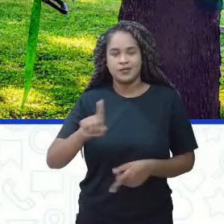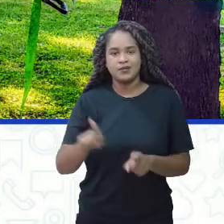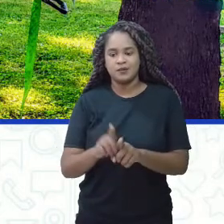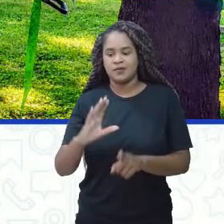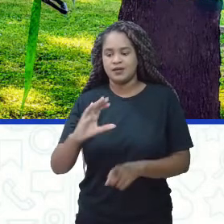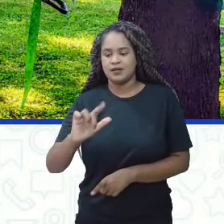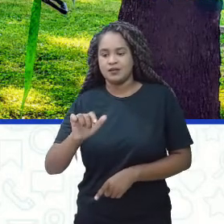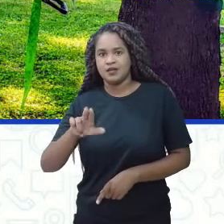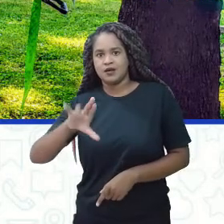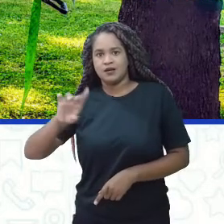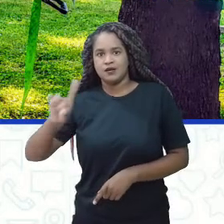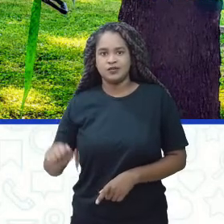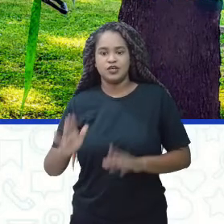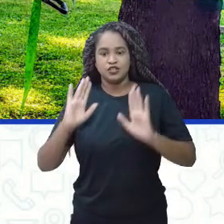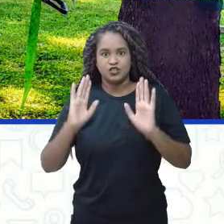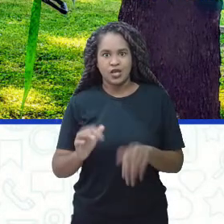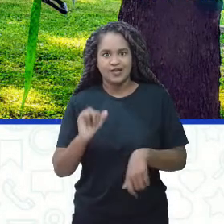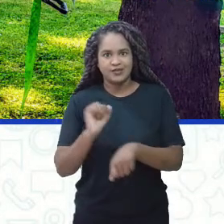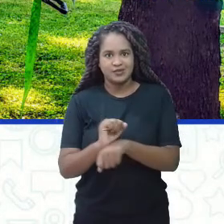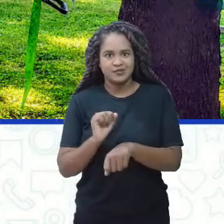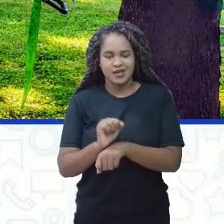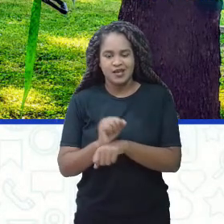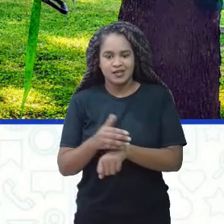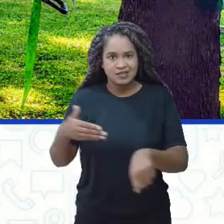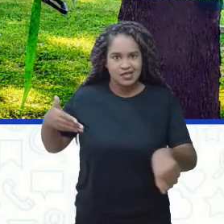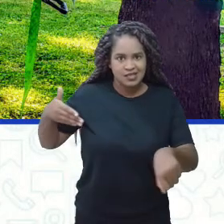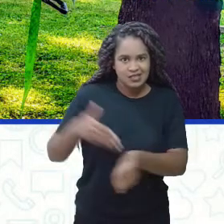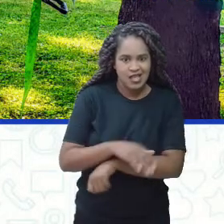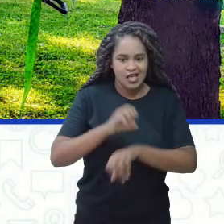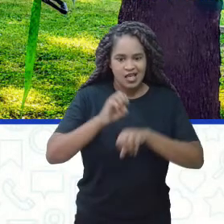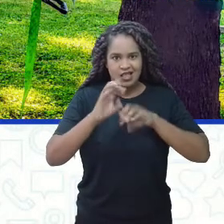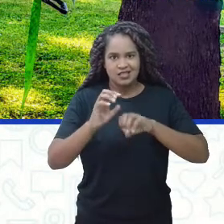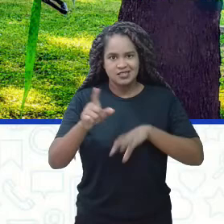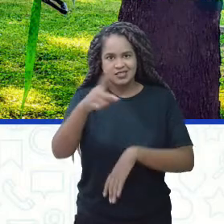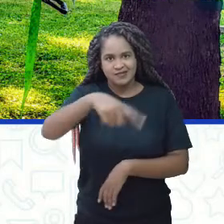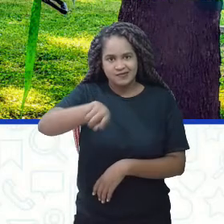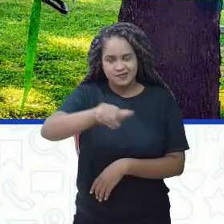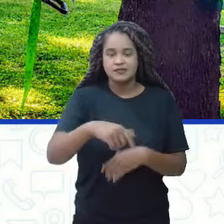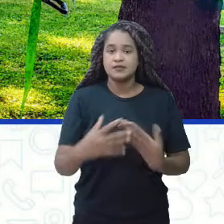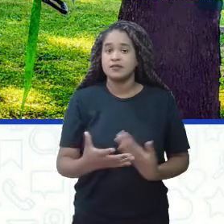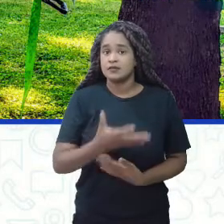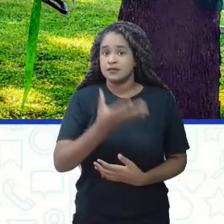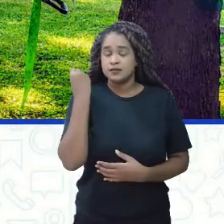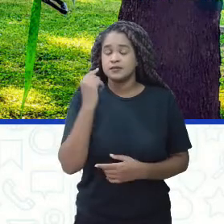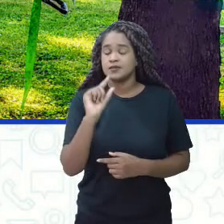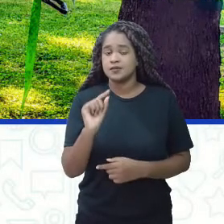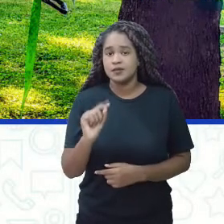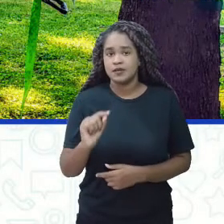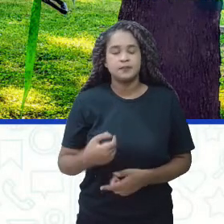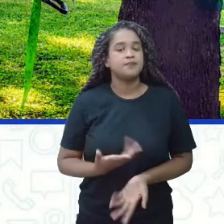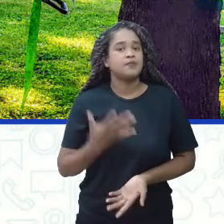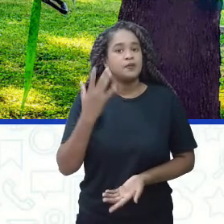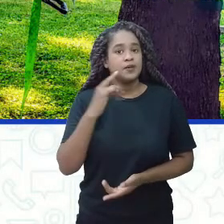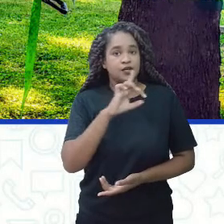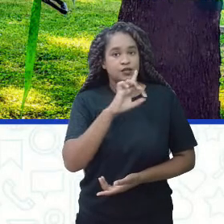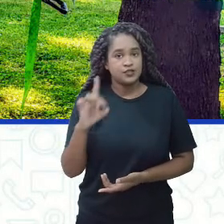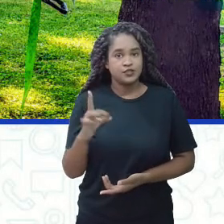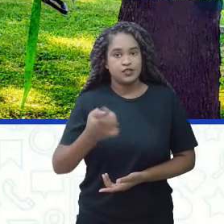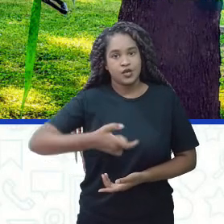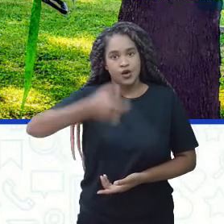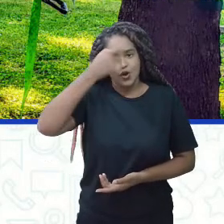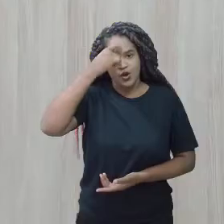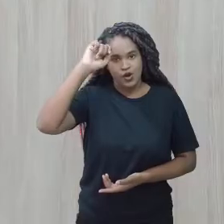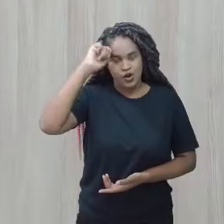a postos, preparadas para vir aqui falar com vocês. Não esqueçam que amanhã tem o Dia da Consciência Negra,